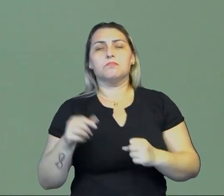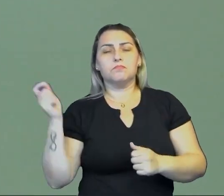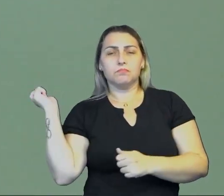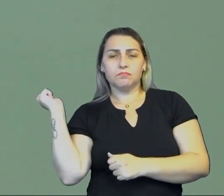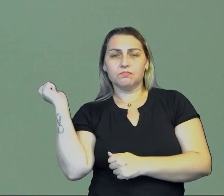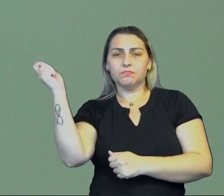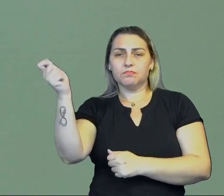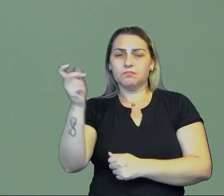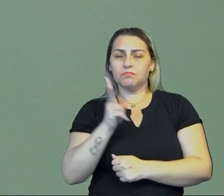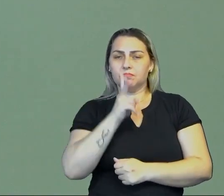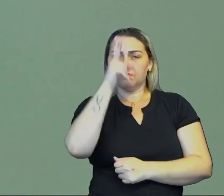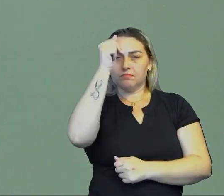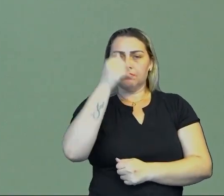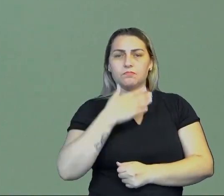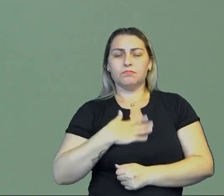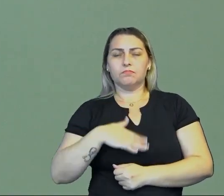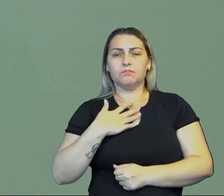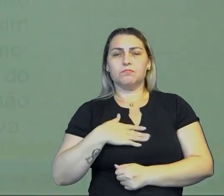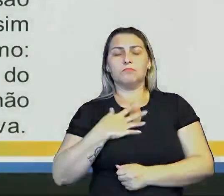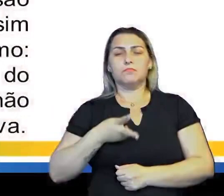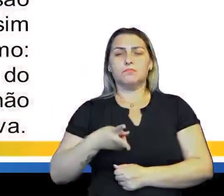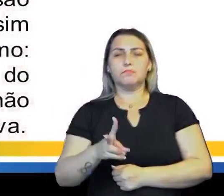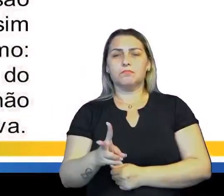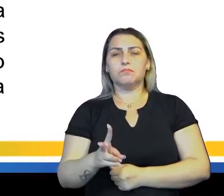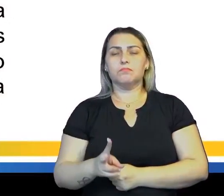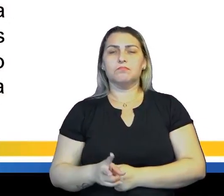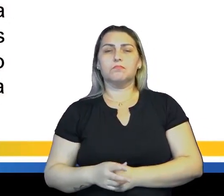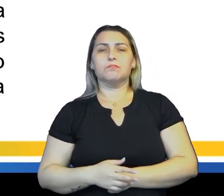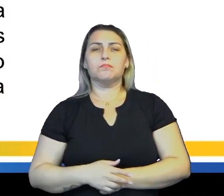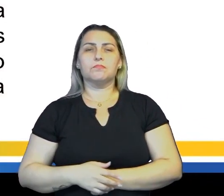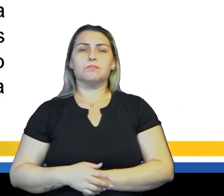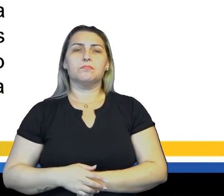arremessar um peso a distância Tranquilo então vamos continuar